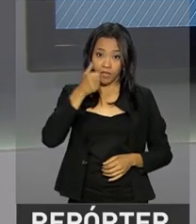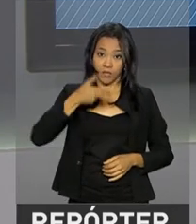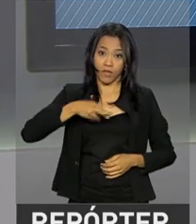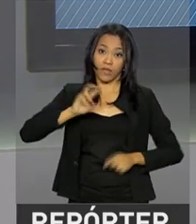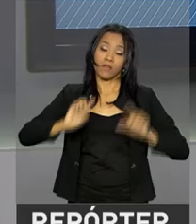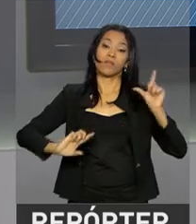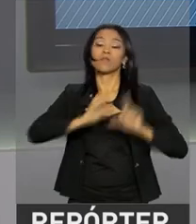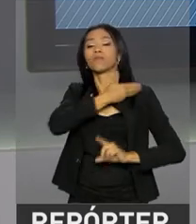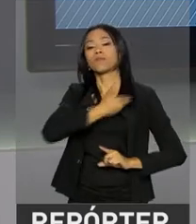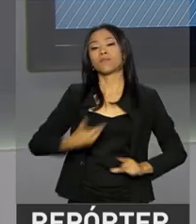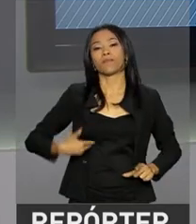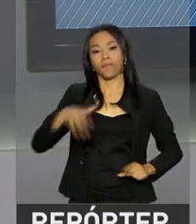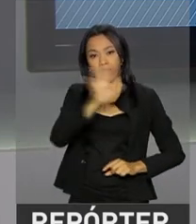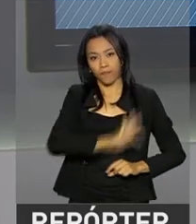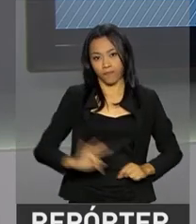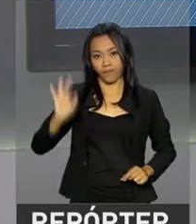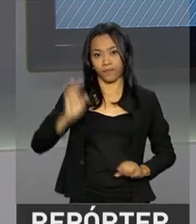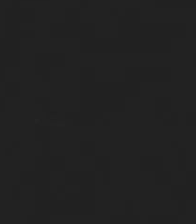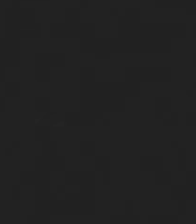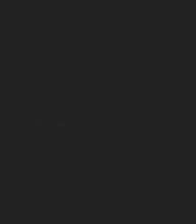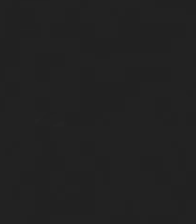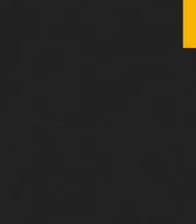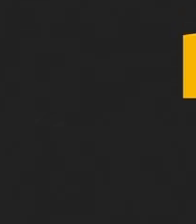nbr a tv do governo federal